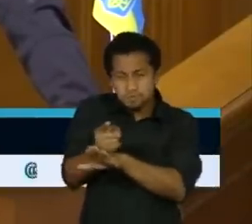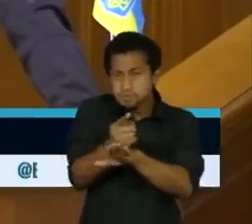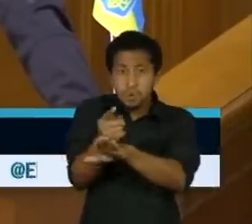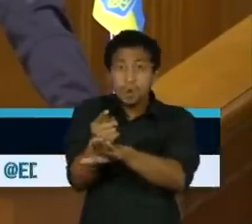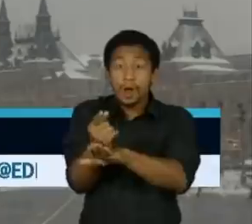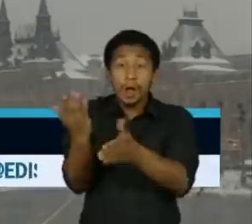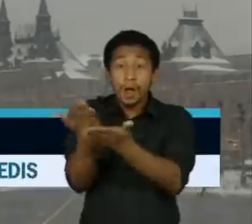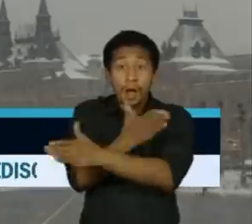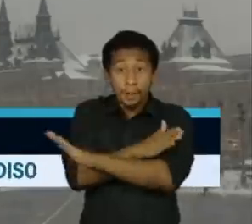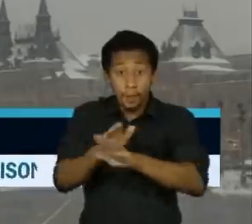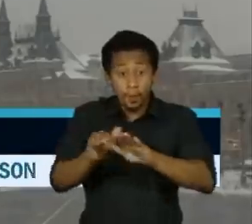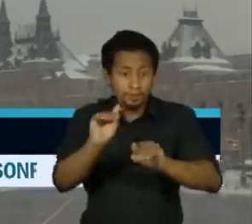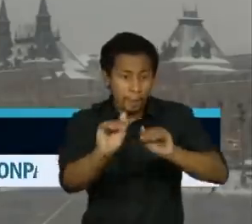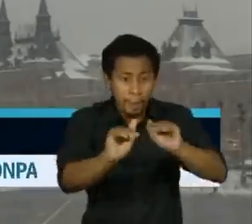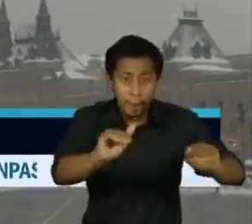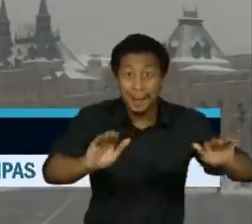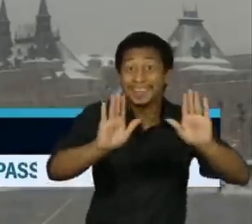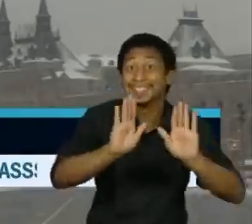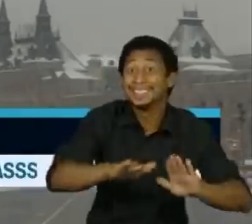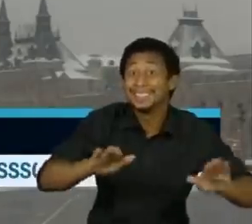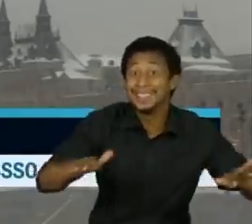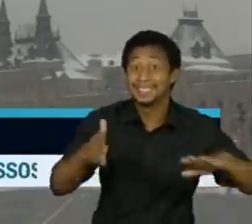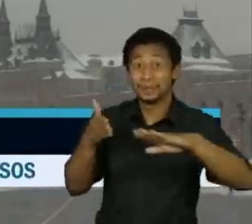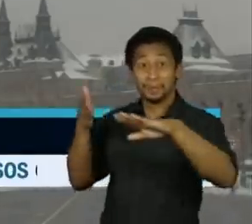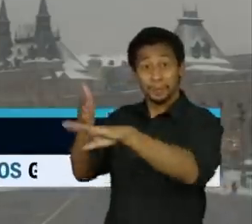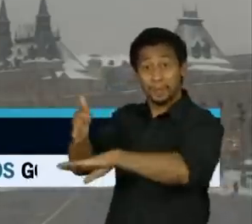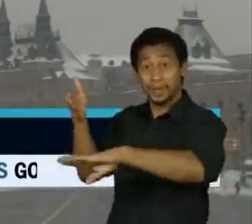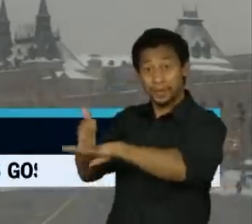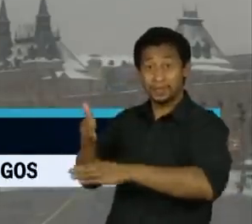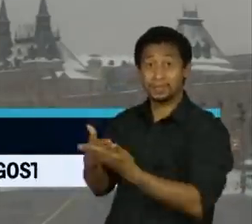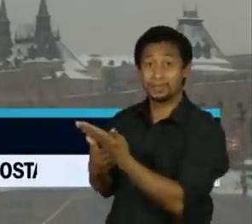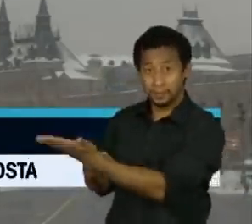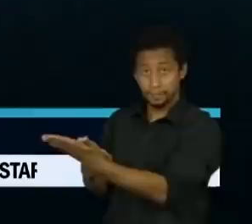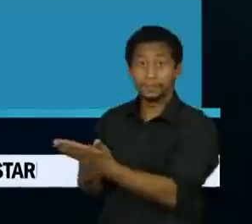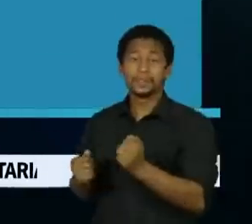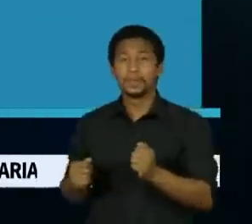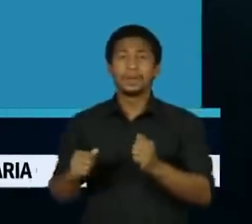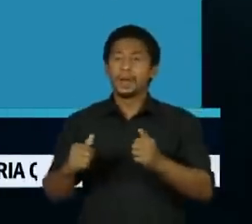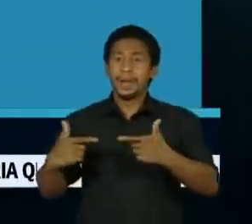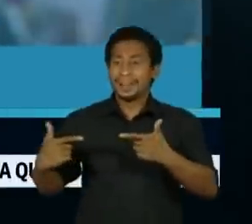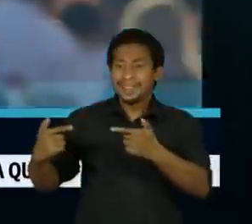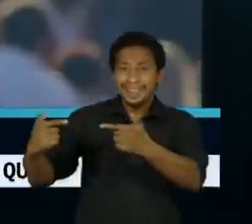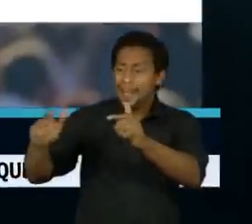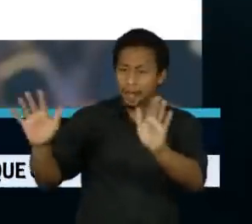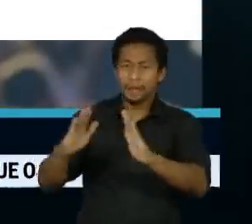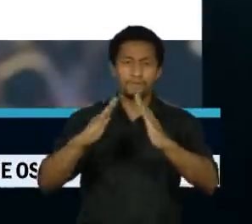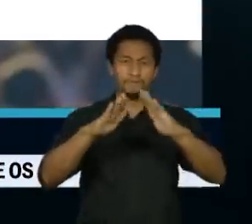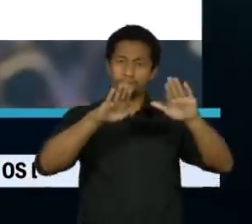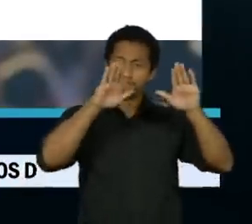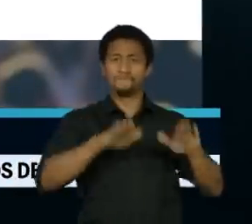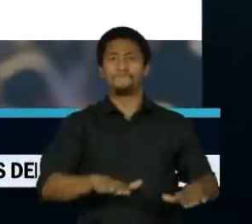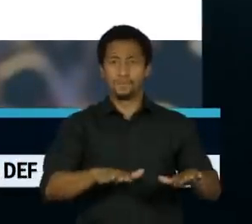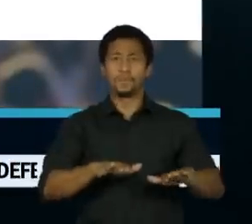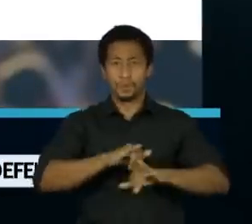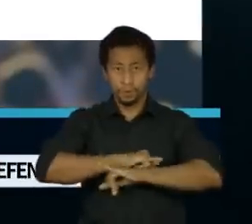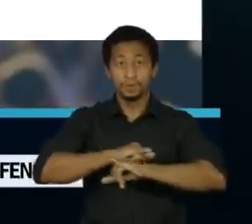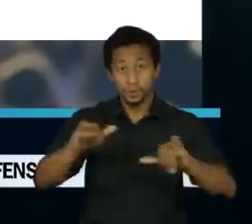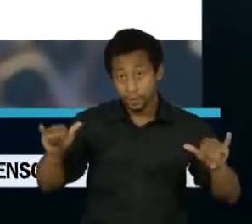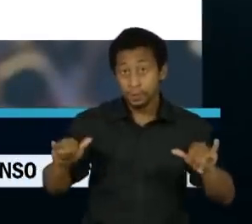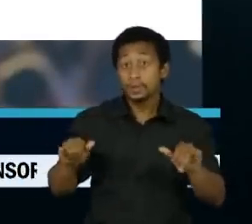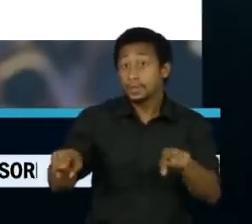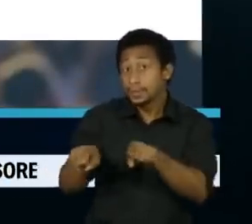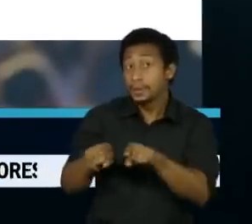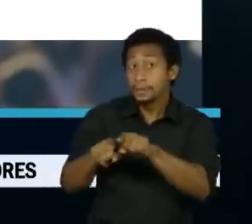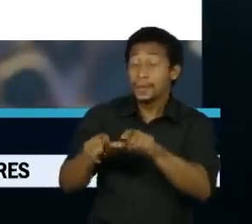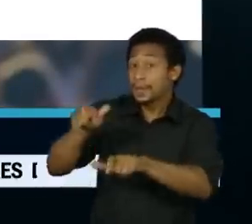levar à Ucrânia. A lei marcial é uma norma adotada em casos de conflitos. Se entrar em vigor, as Forças Armadas passam a ter o